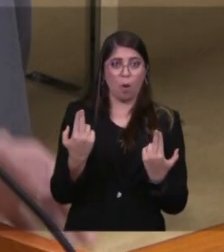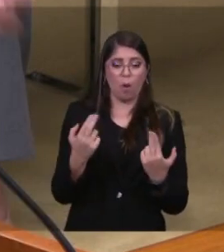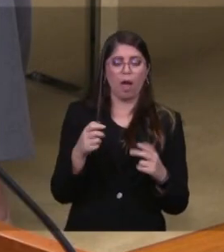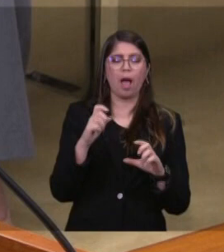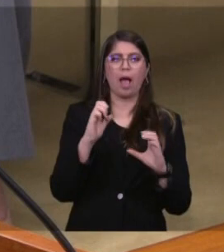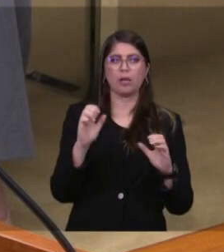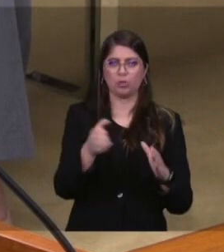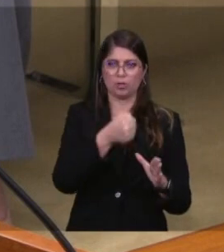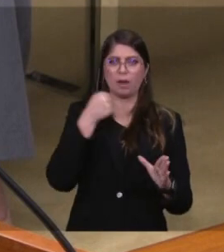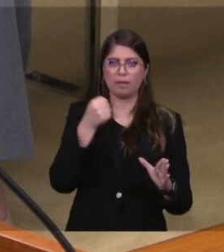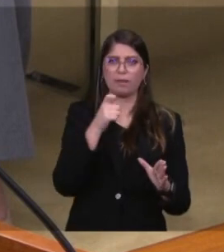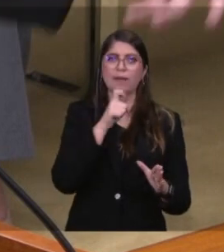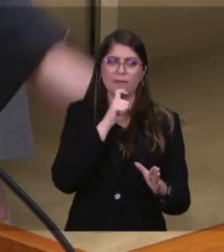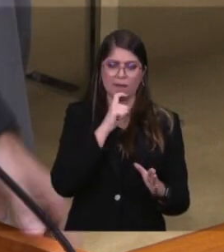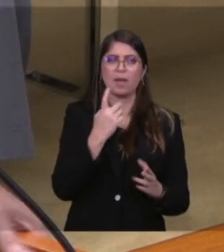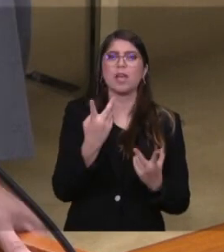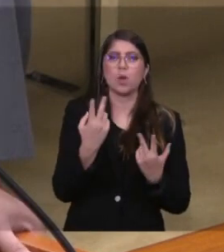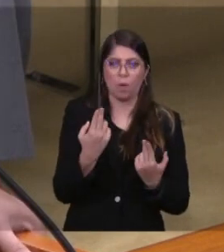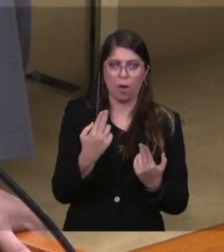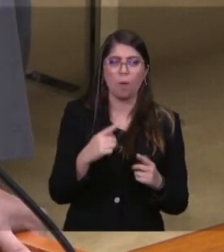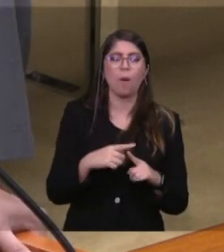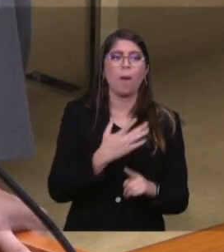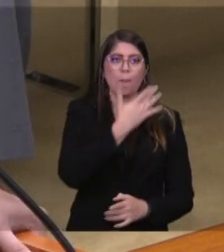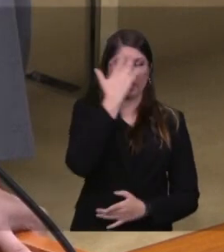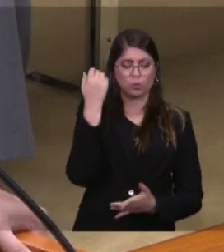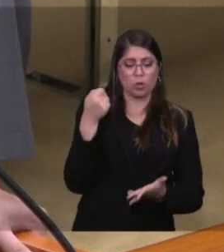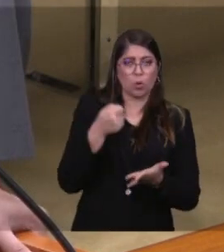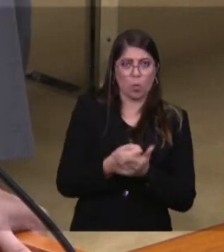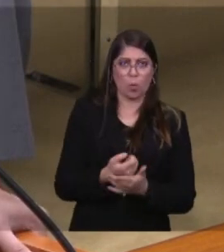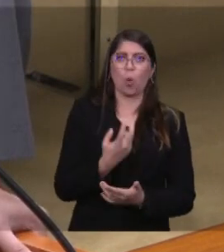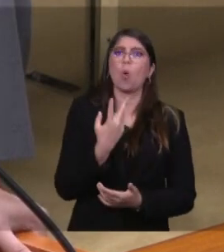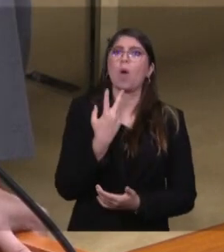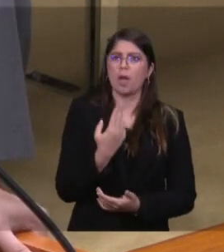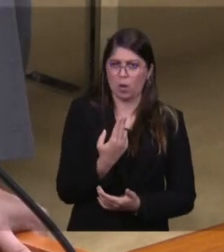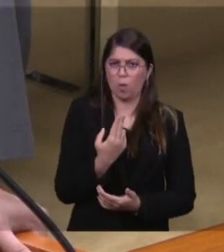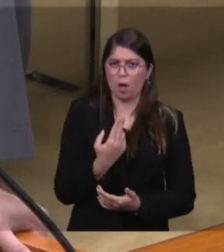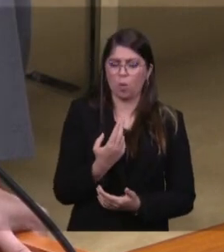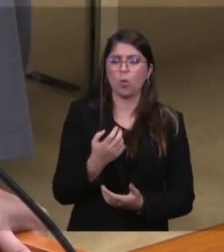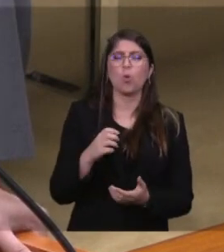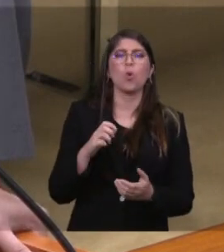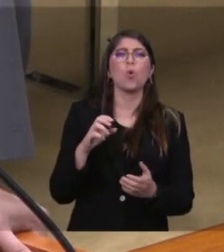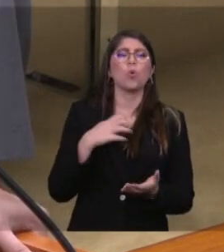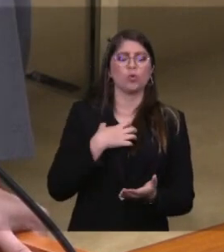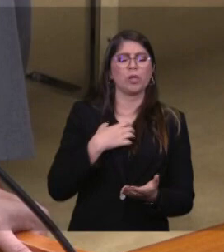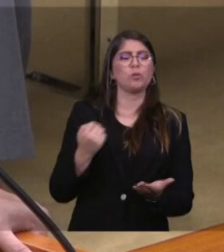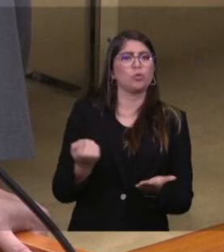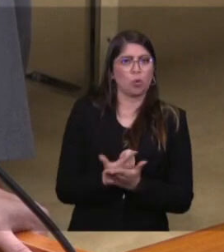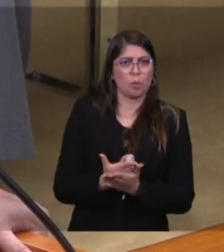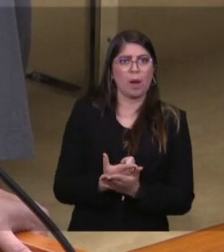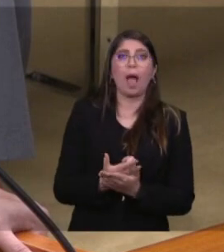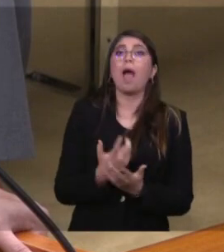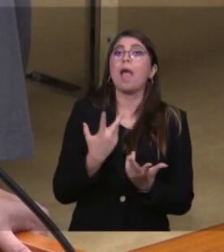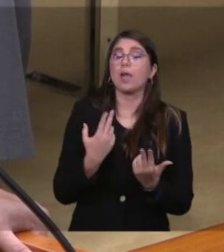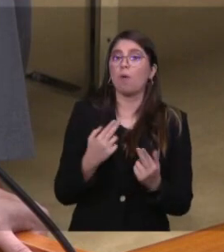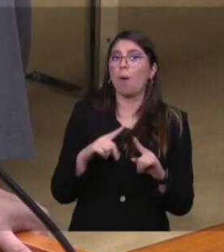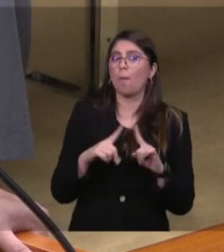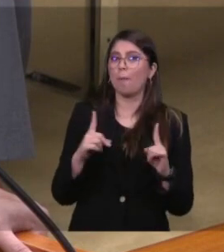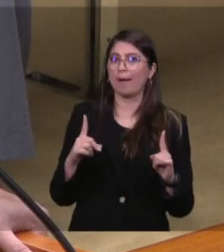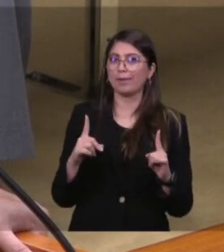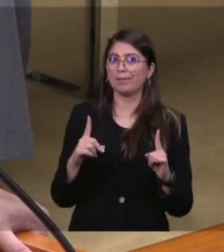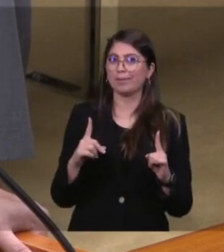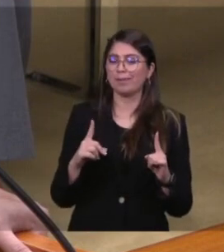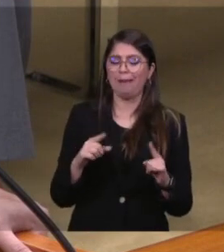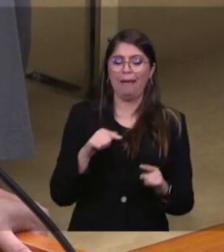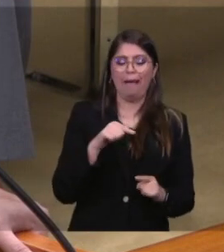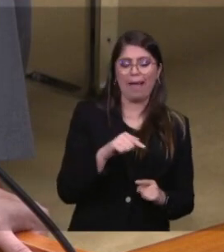mesmo cidadão, o mesmo comprador, a mesma forma de realizar a operação, só que adquirida por duas pessoas